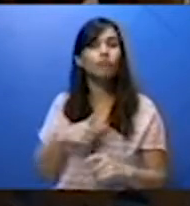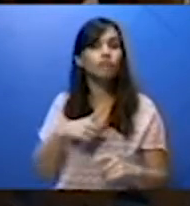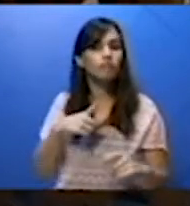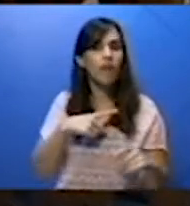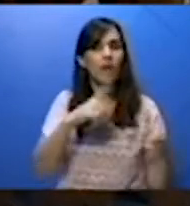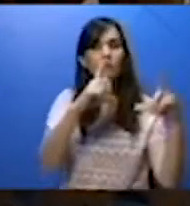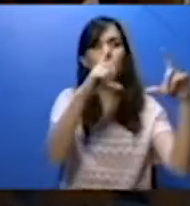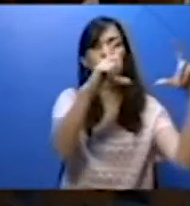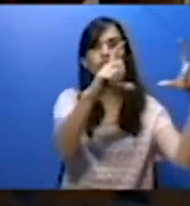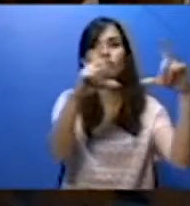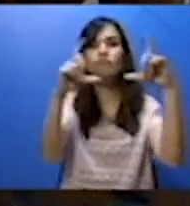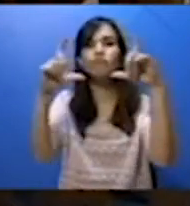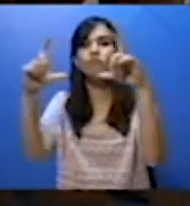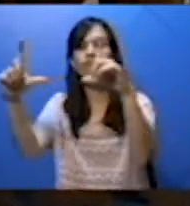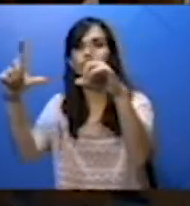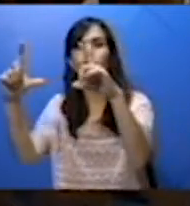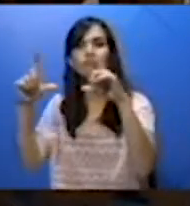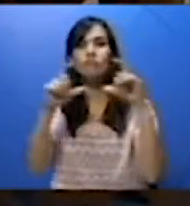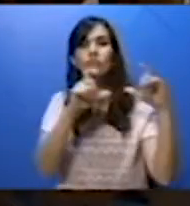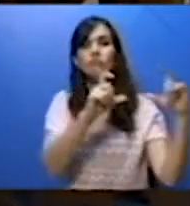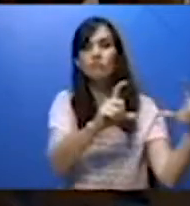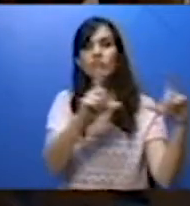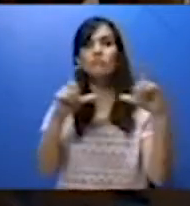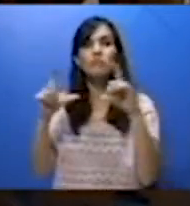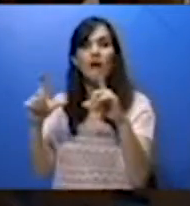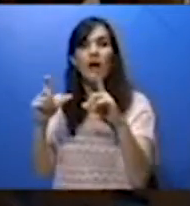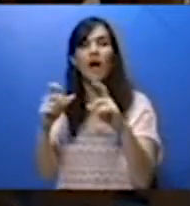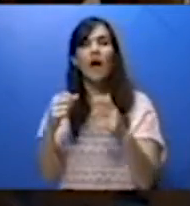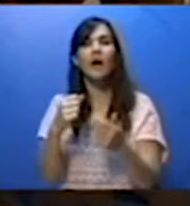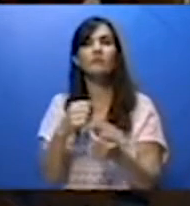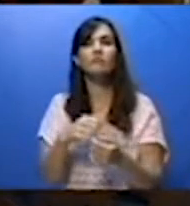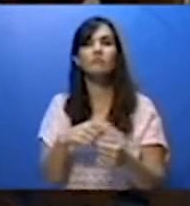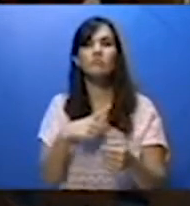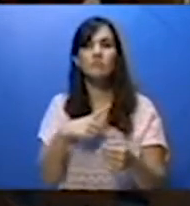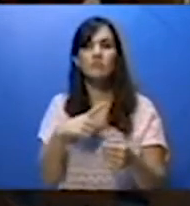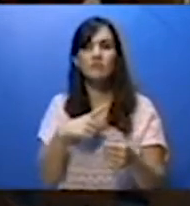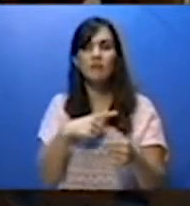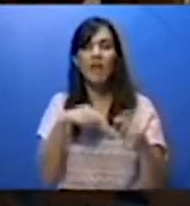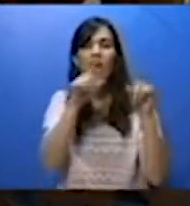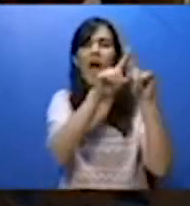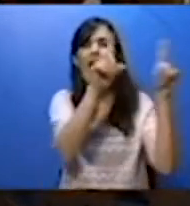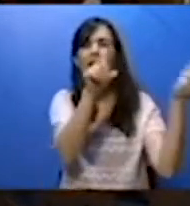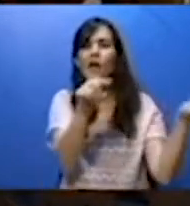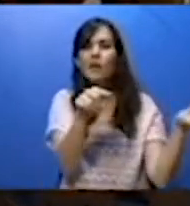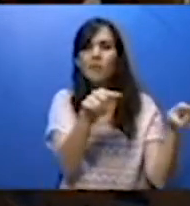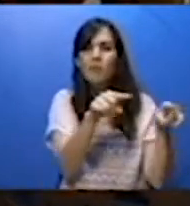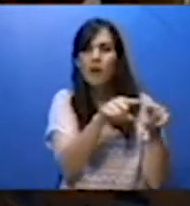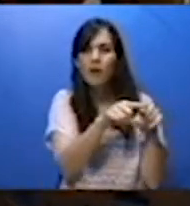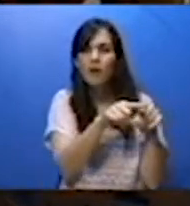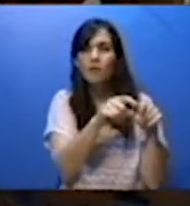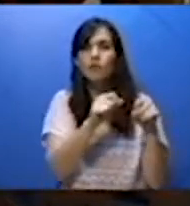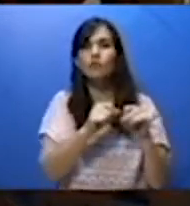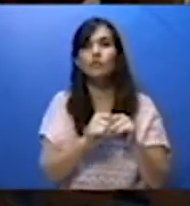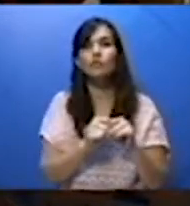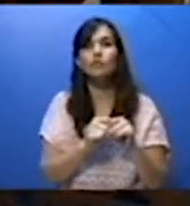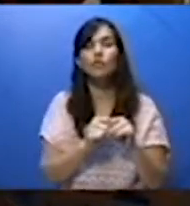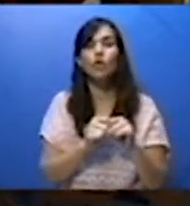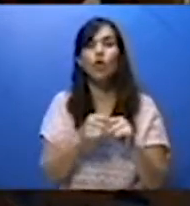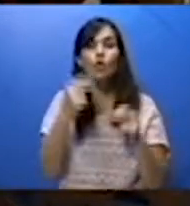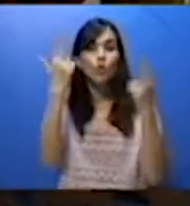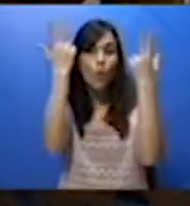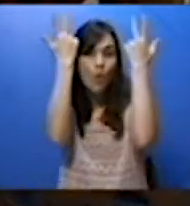que eu posso apresentar para os meninos aqui ó eu tenho alargada né o a lebre ea